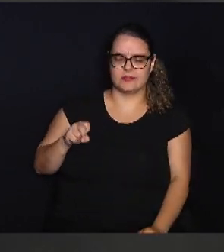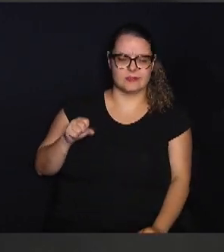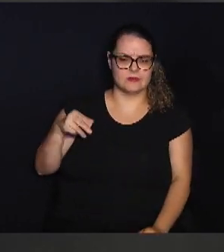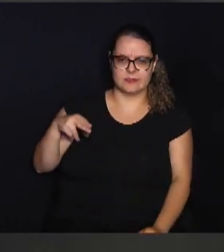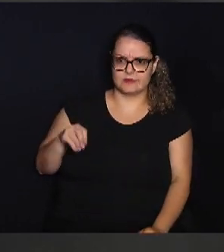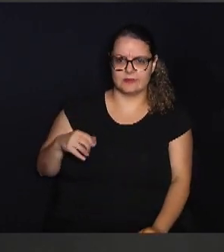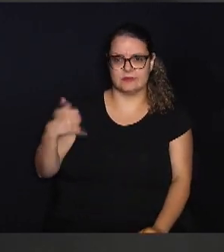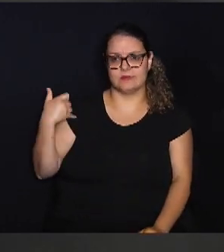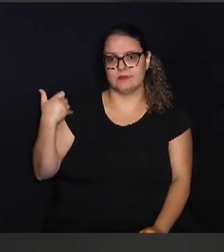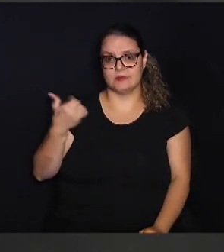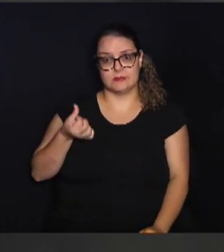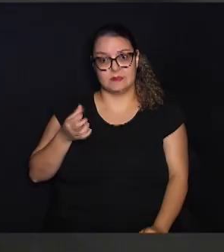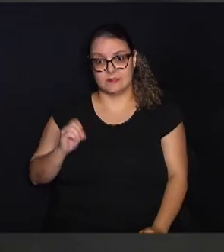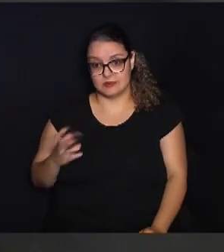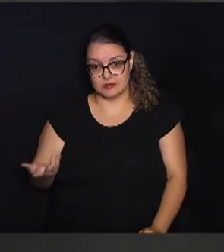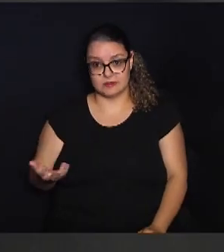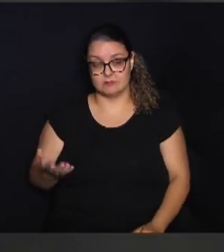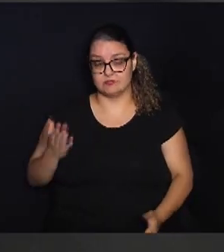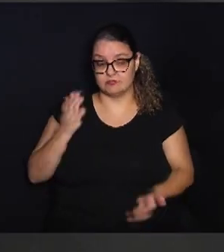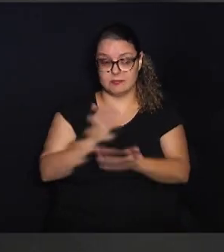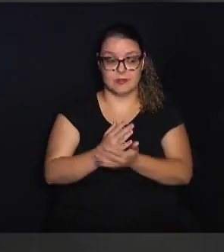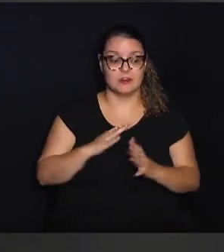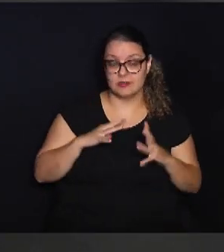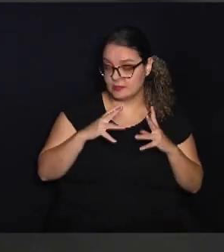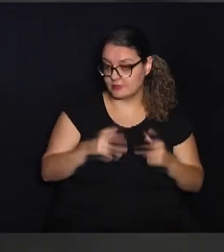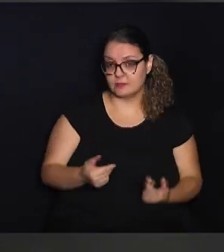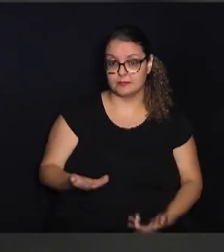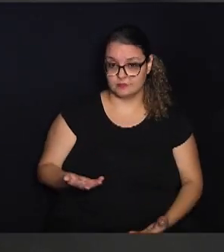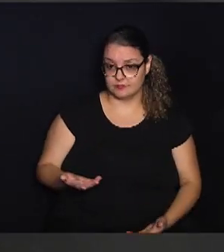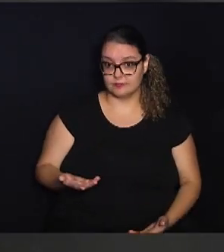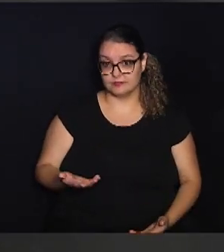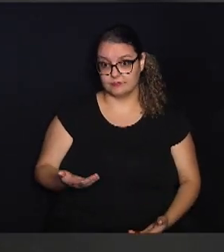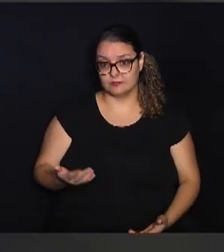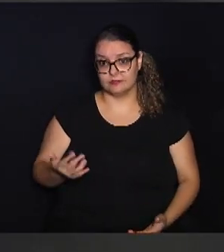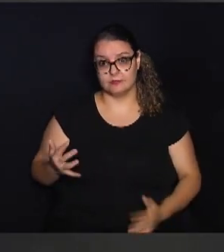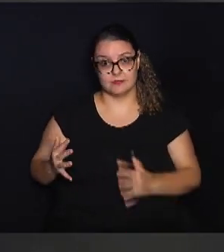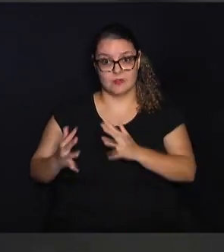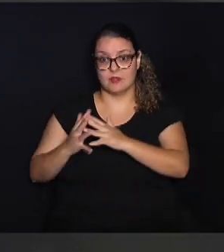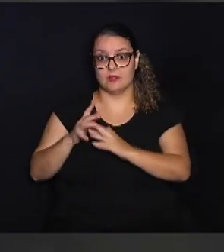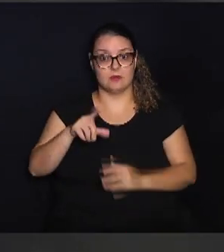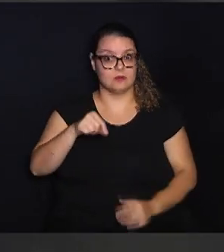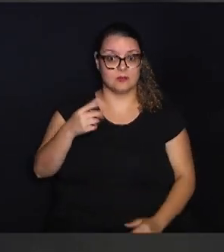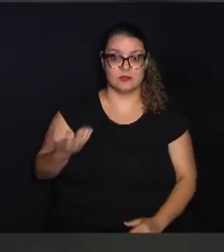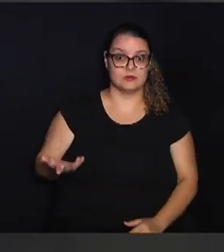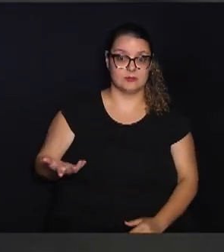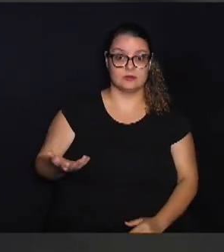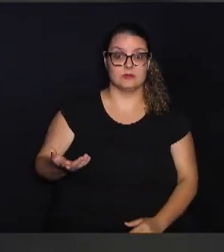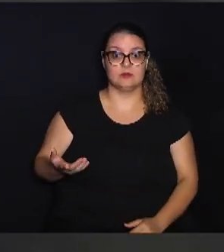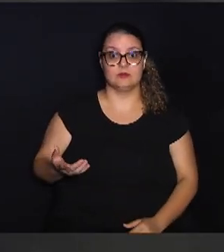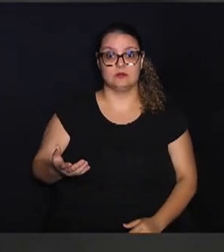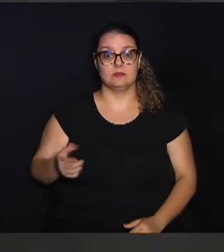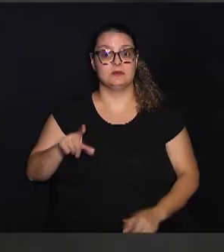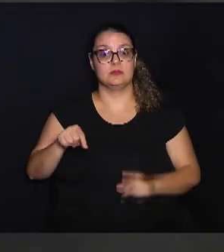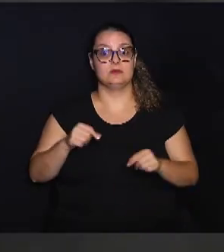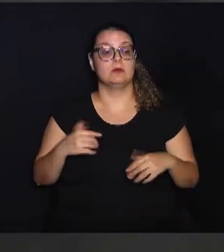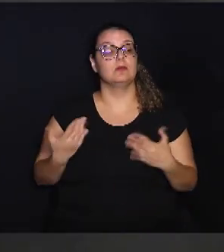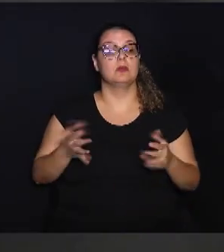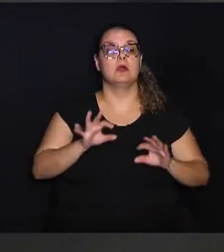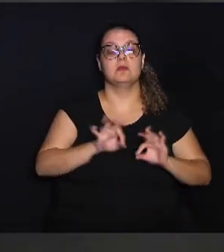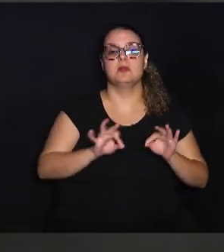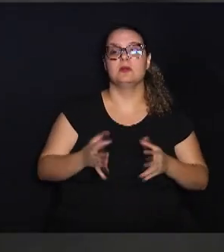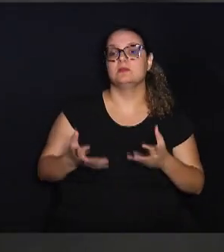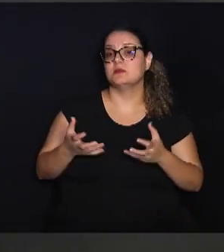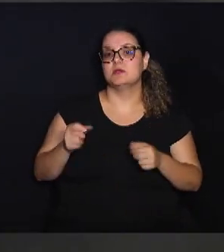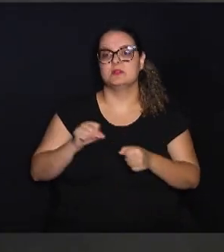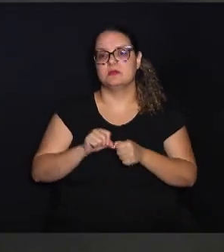anos de idade, 50 anos de idade, você largar tudo, inclusive no auge, né? Que eu escolhia projeto que eu queria pegar, o cliente que eu queria pegar, porque